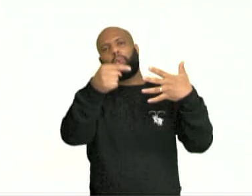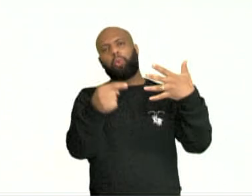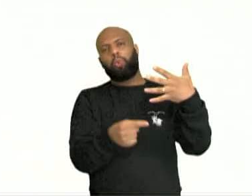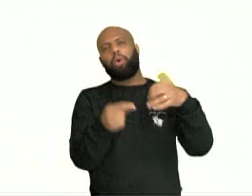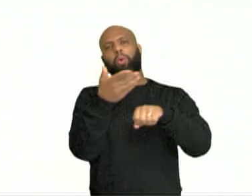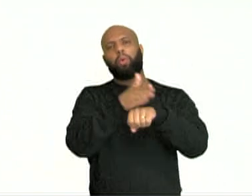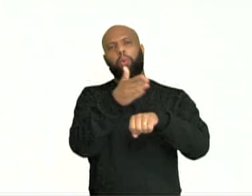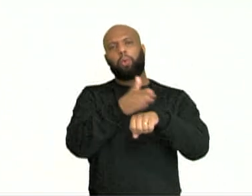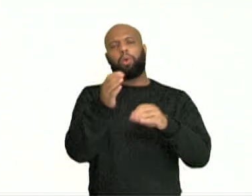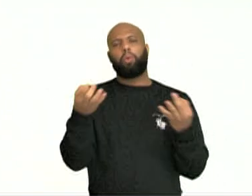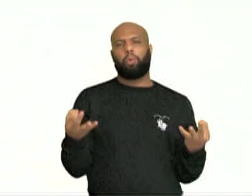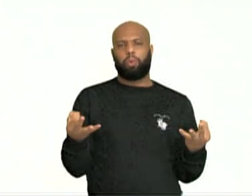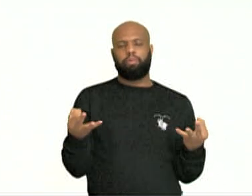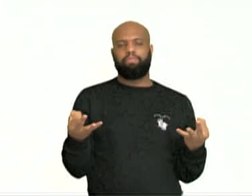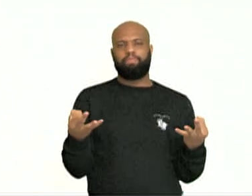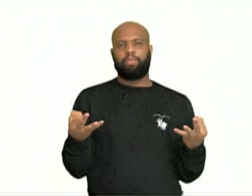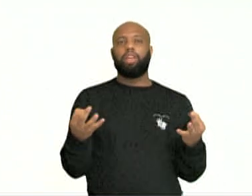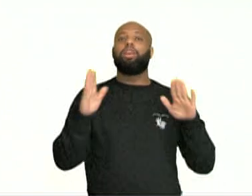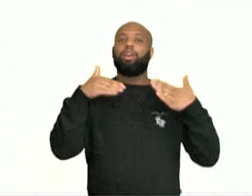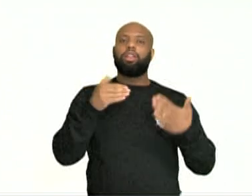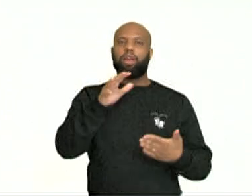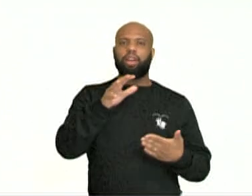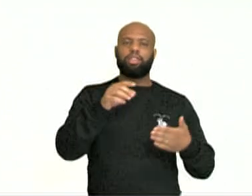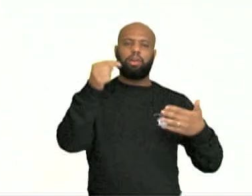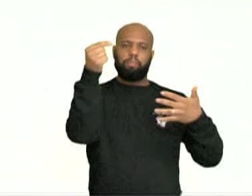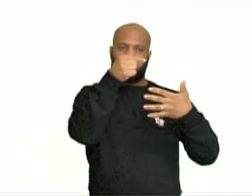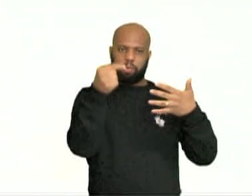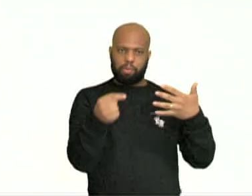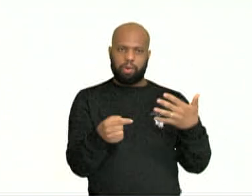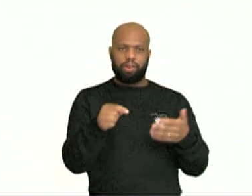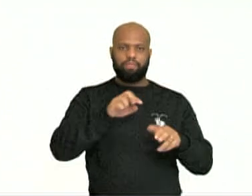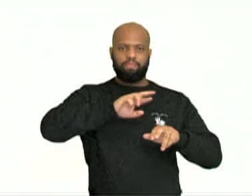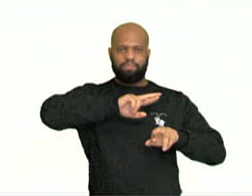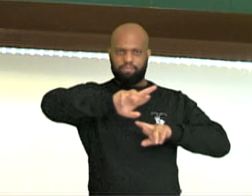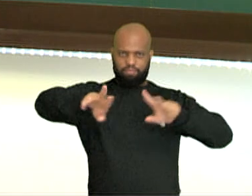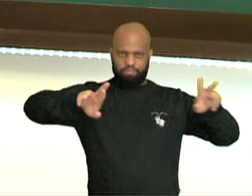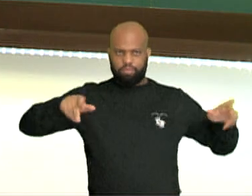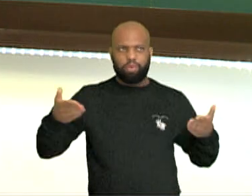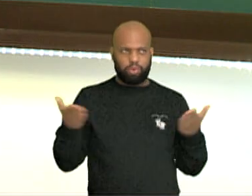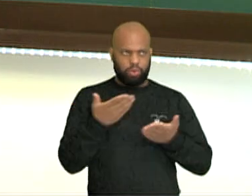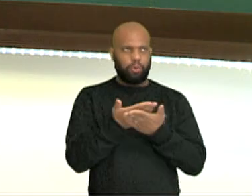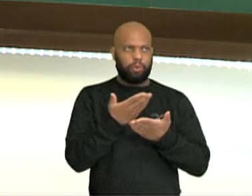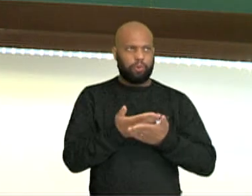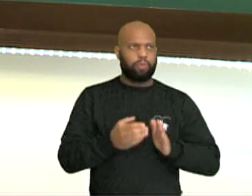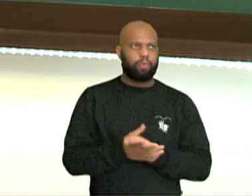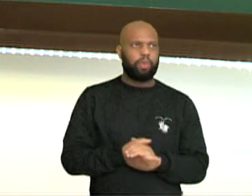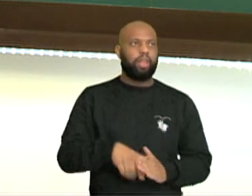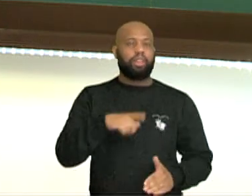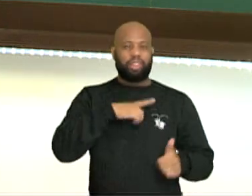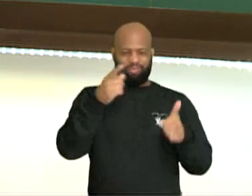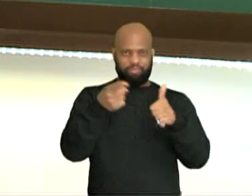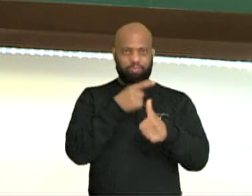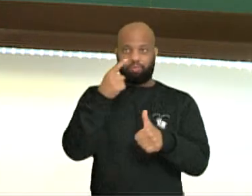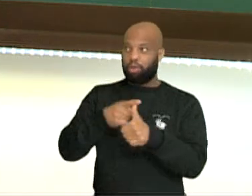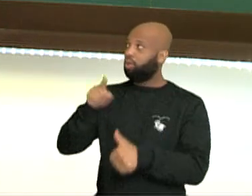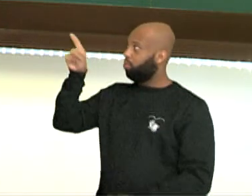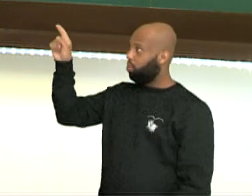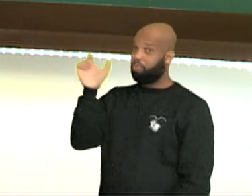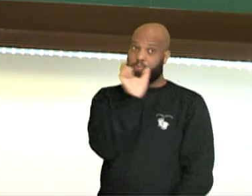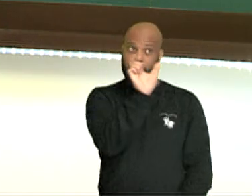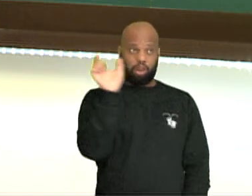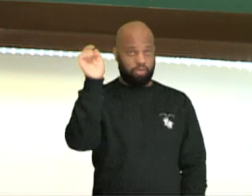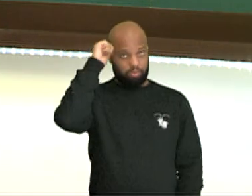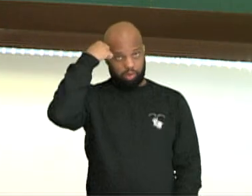de yoga. Então, são essas variações que nós vamos ver a partir de agora. Temos o Hatha clássico,